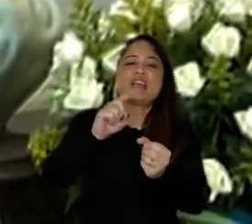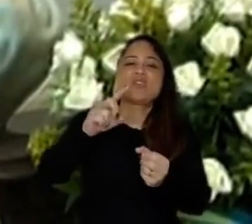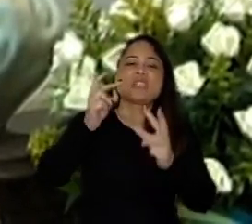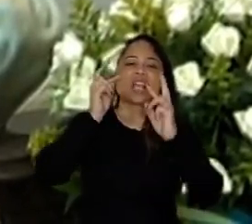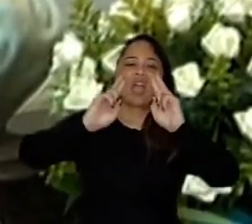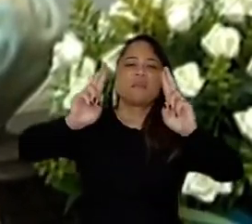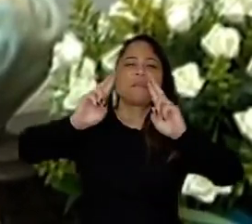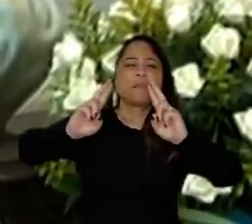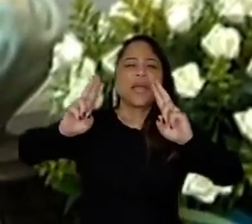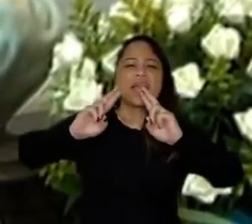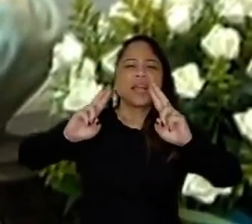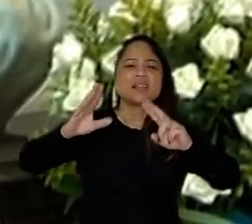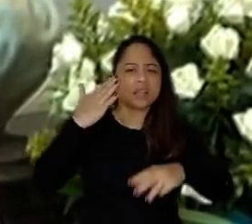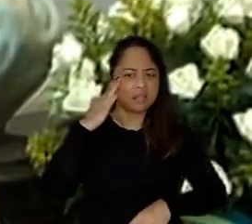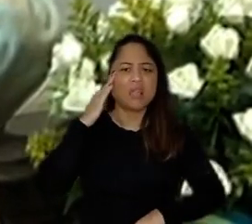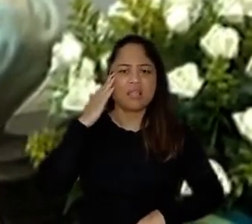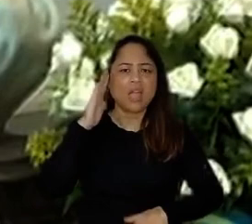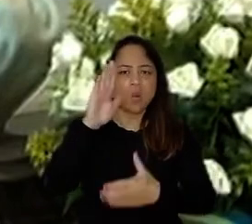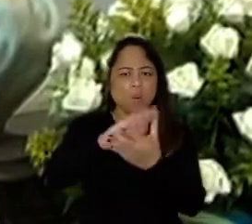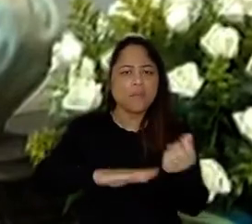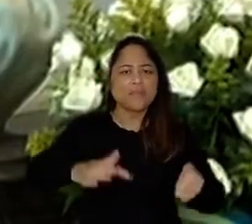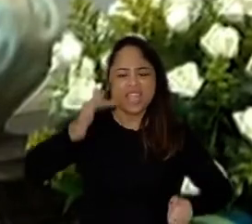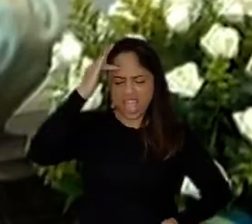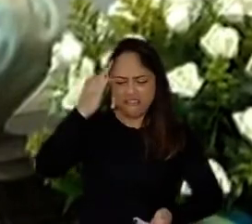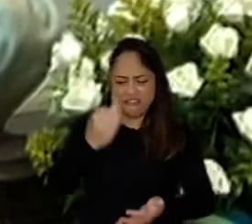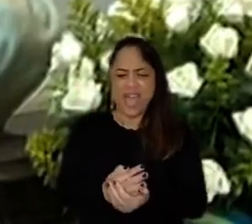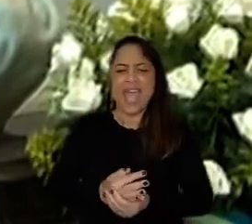Bate no seu peito e diga: a fé alimenta a esperança.